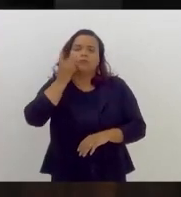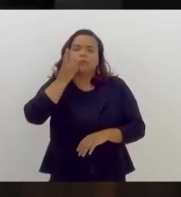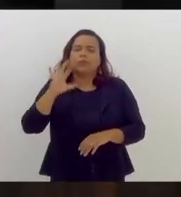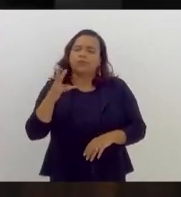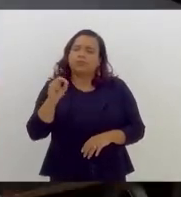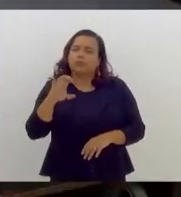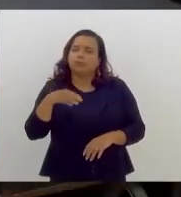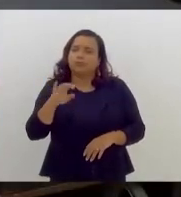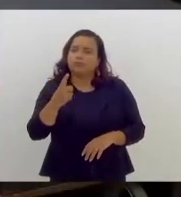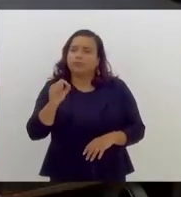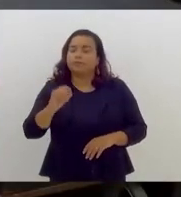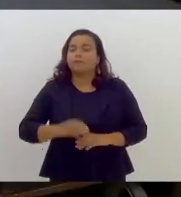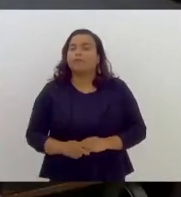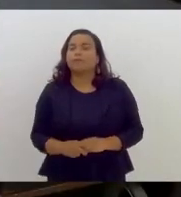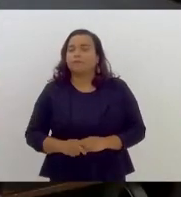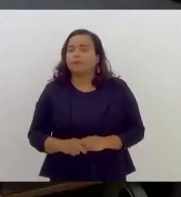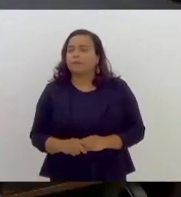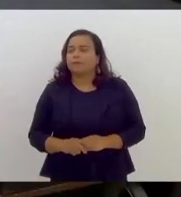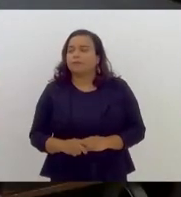Machado.